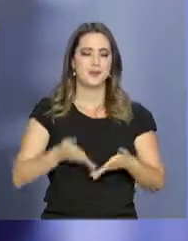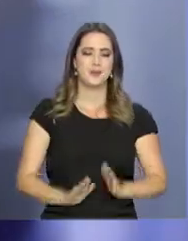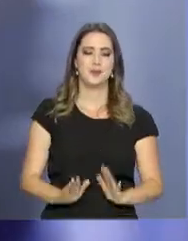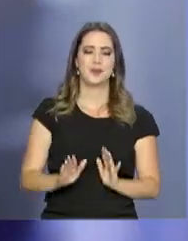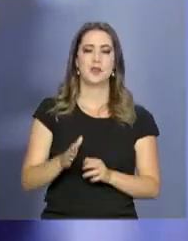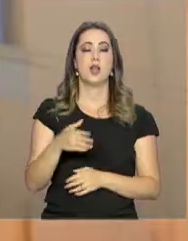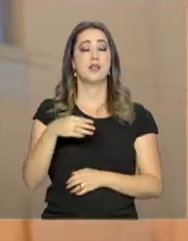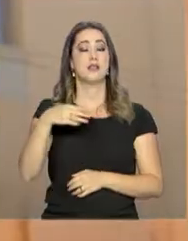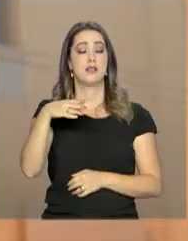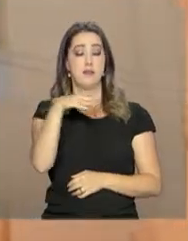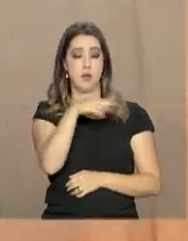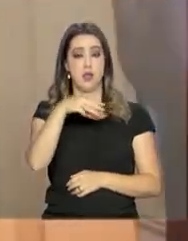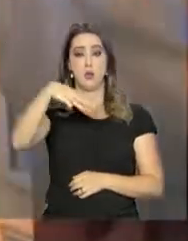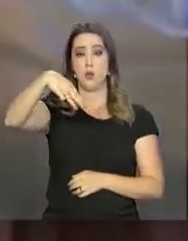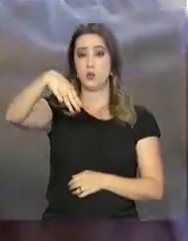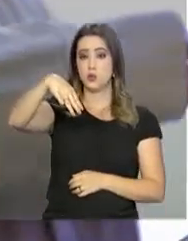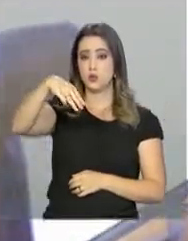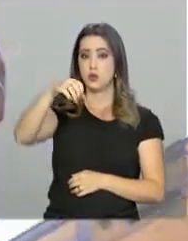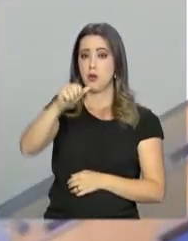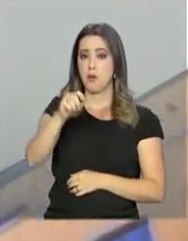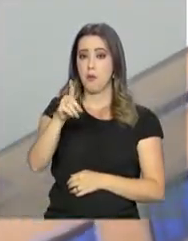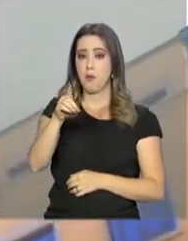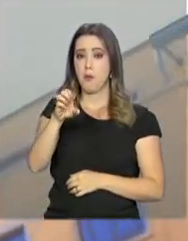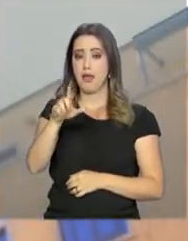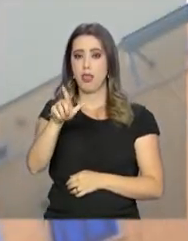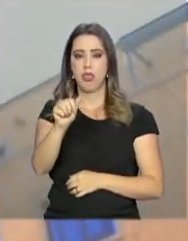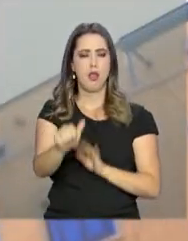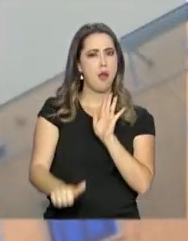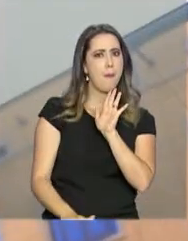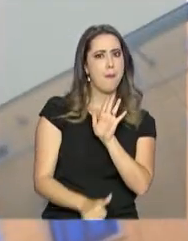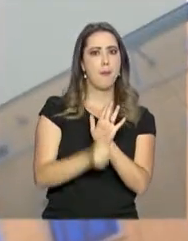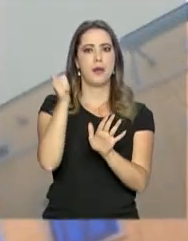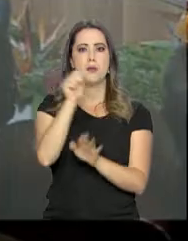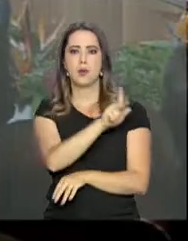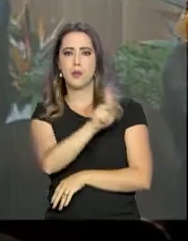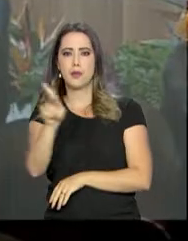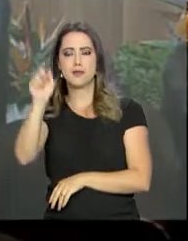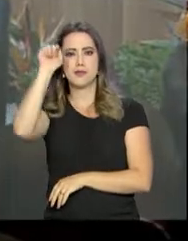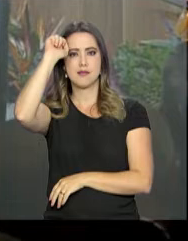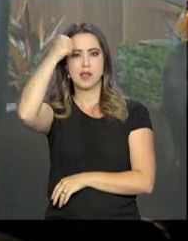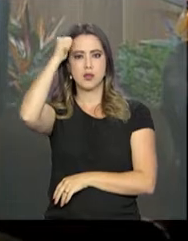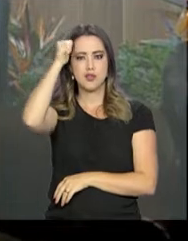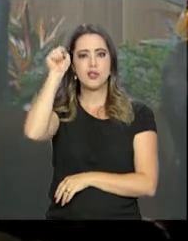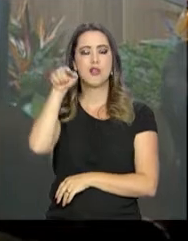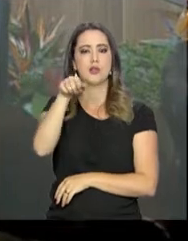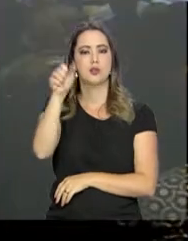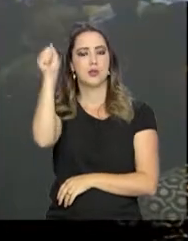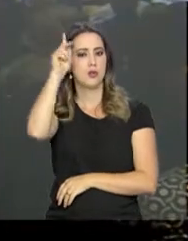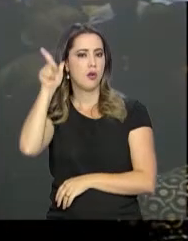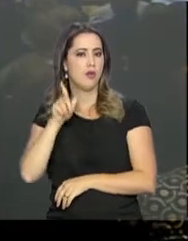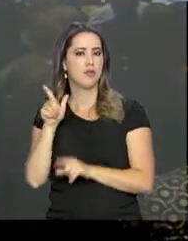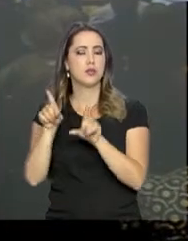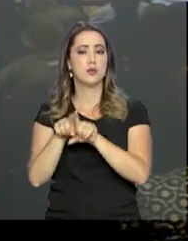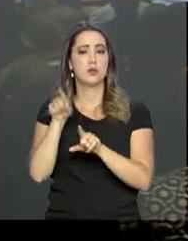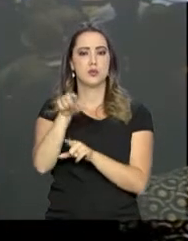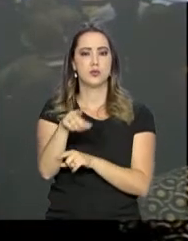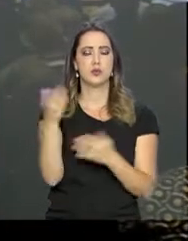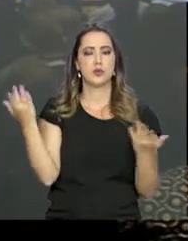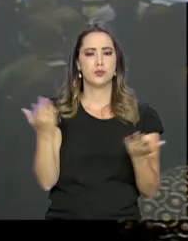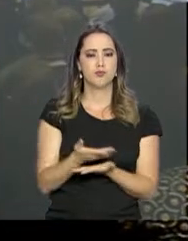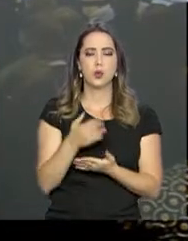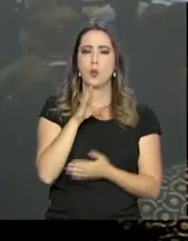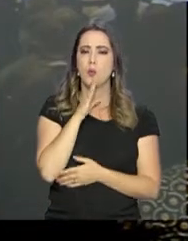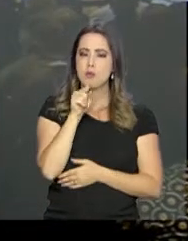Nelson Mandela, líder político e primeiro presidente negro da África do Sul. A declaração de Joanesburgo traz o reconhecimento